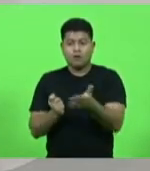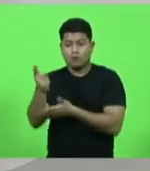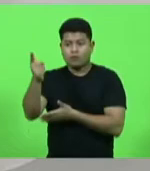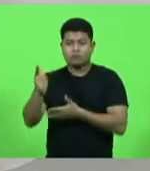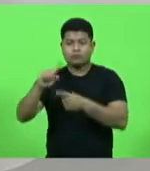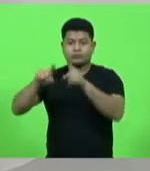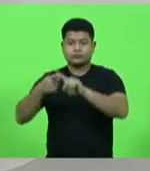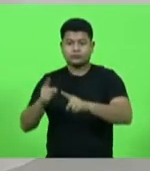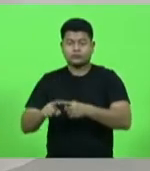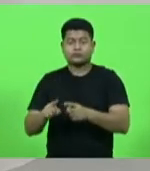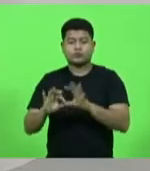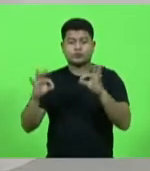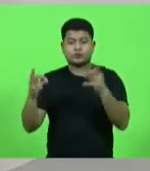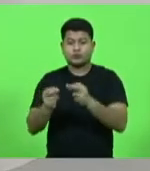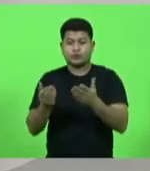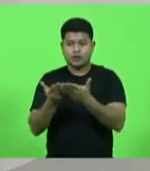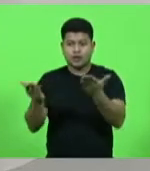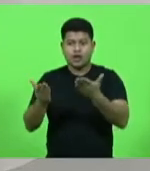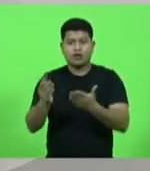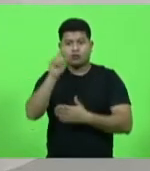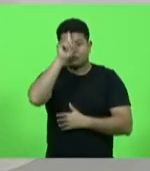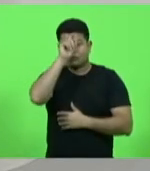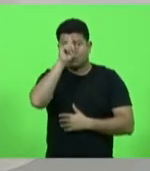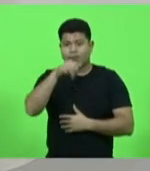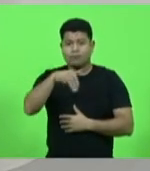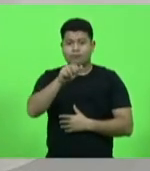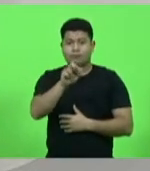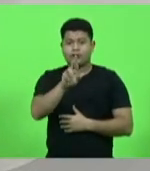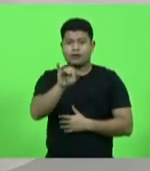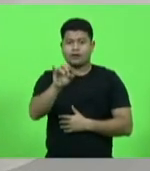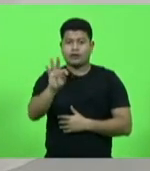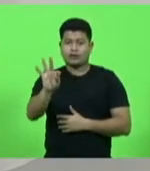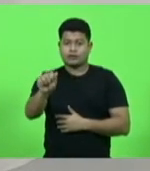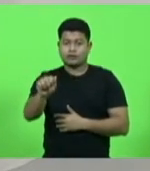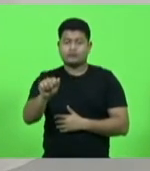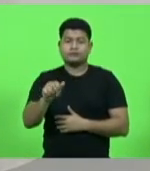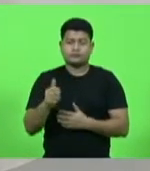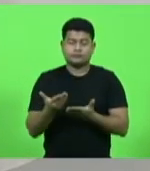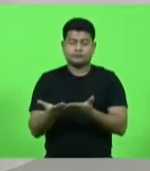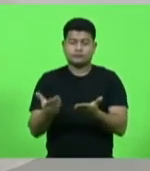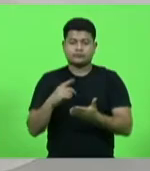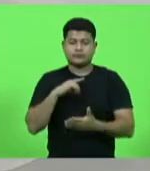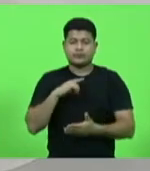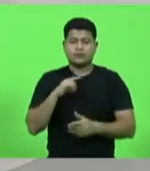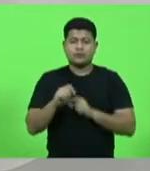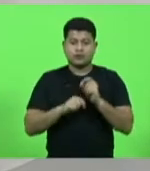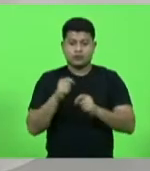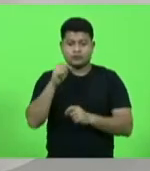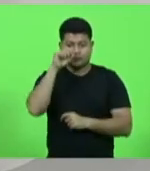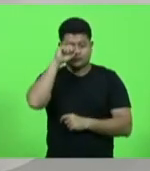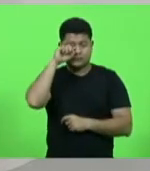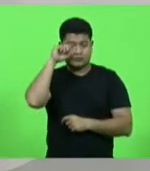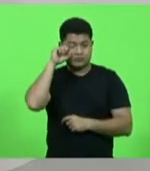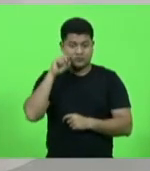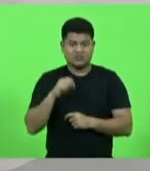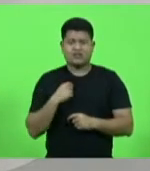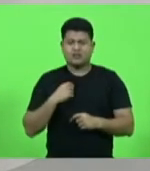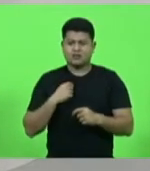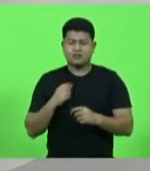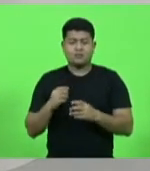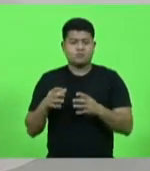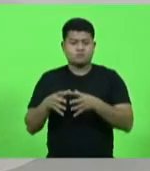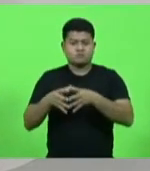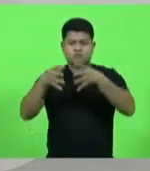O Hospital Marieta vai se tornar o maior hospital do Estado, abrigando pessoas, como já faz, de todas as regiões, com mais de